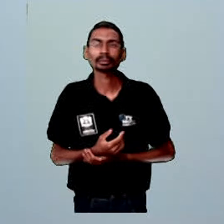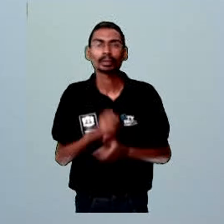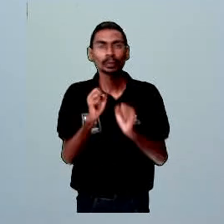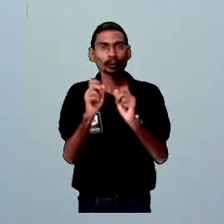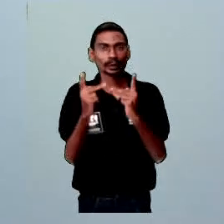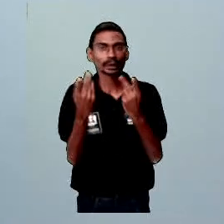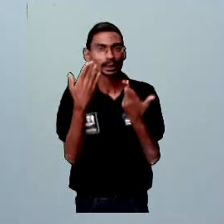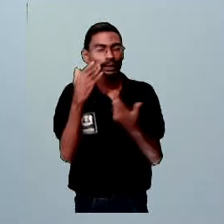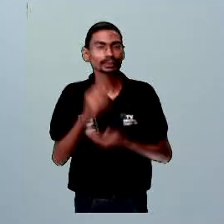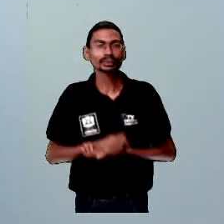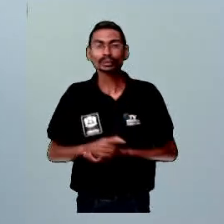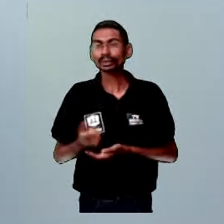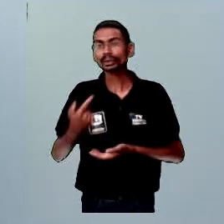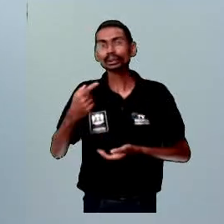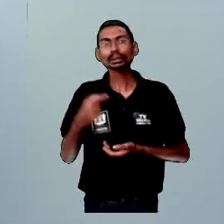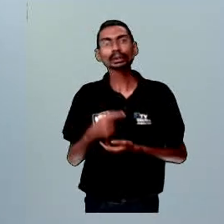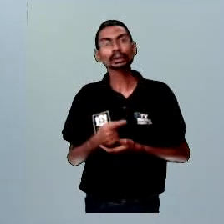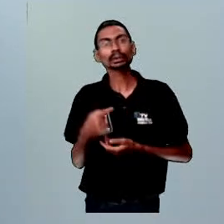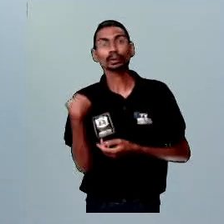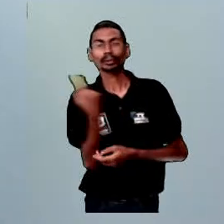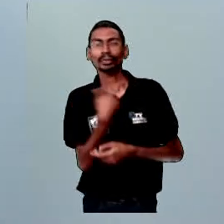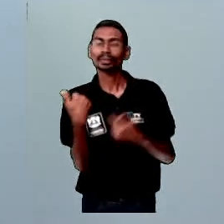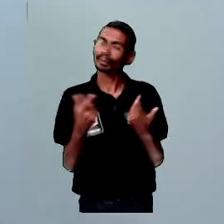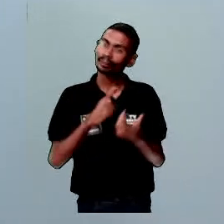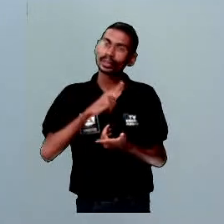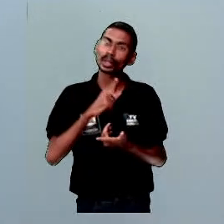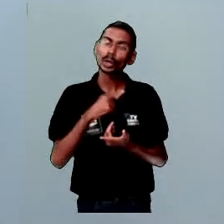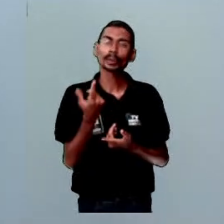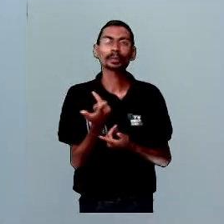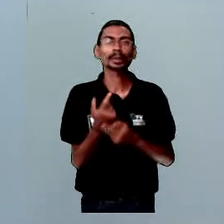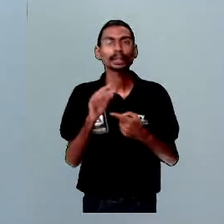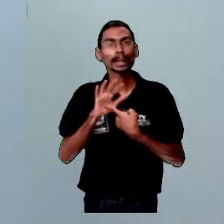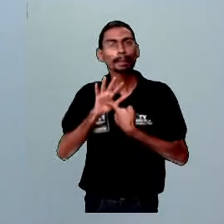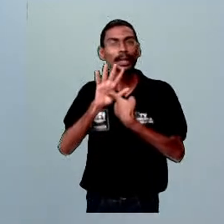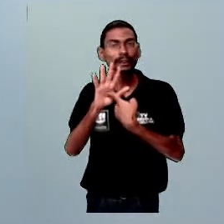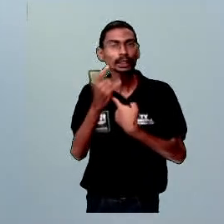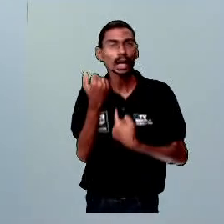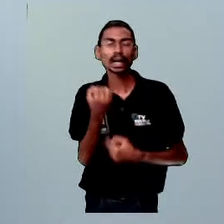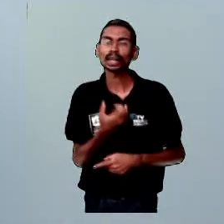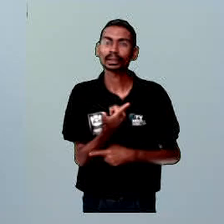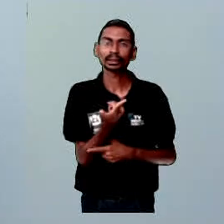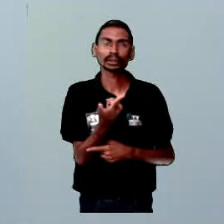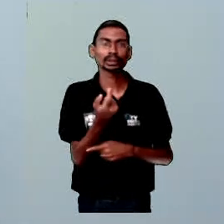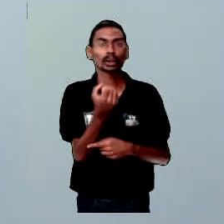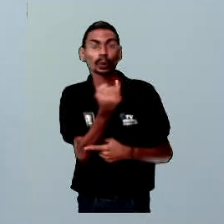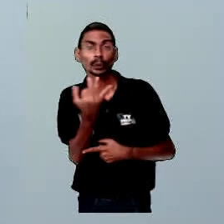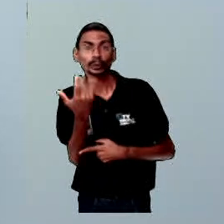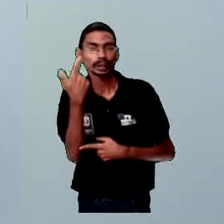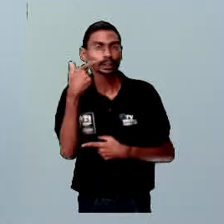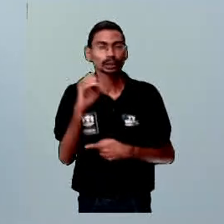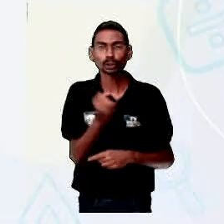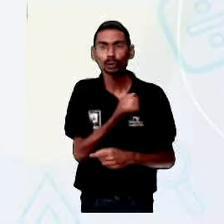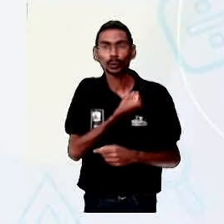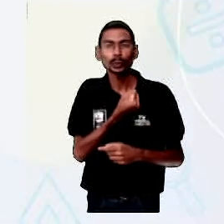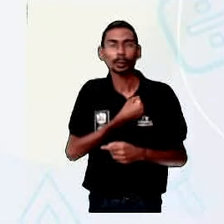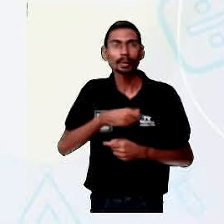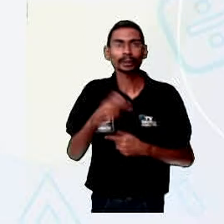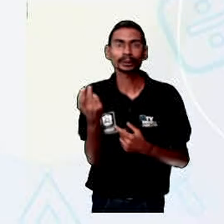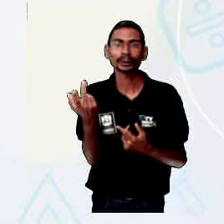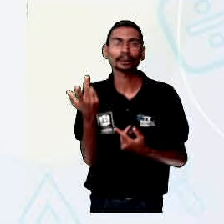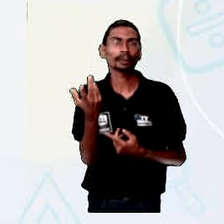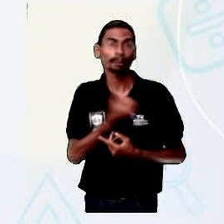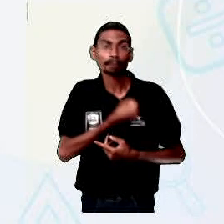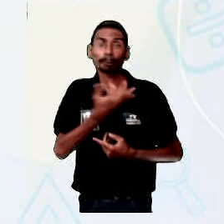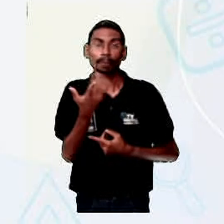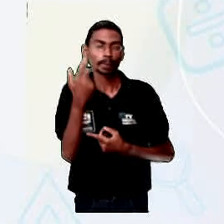E a gente vai ter que esses números que representam a contagem são chamados de números naturais. A gente vai utilizar